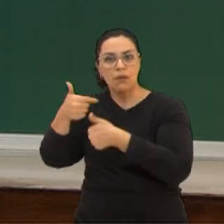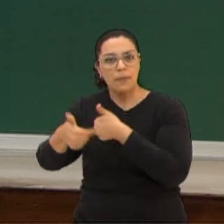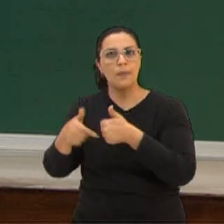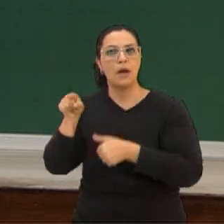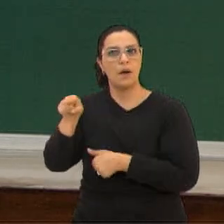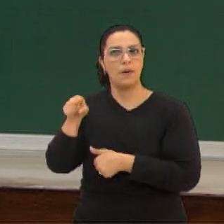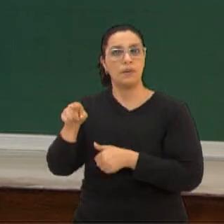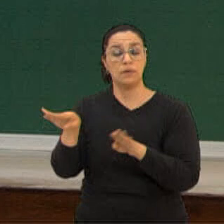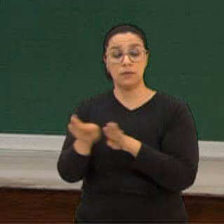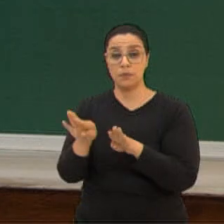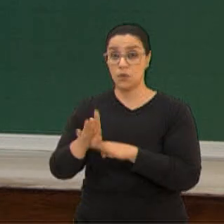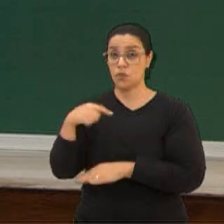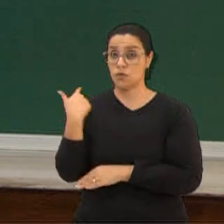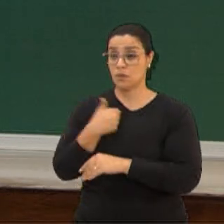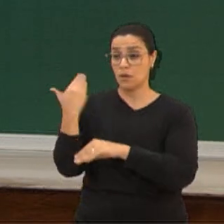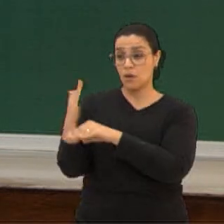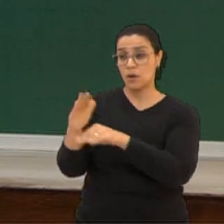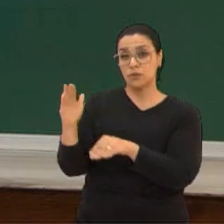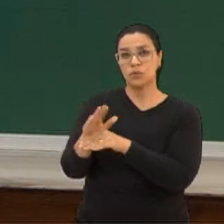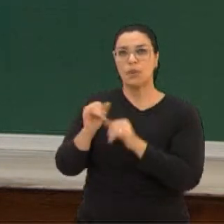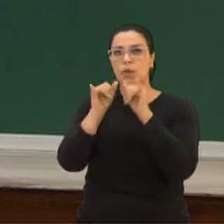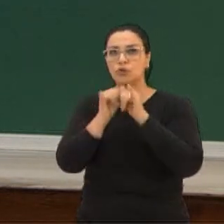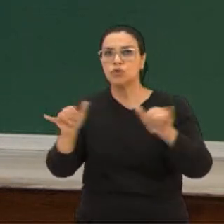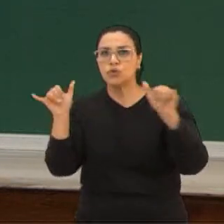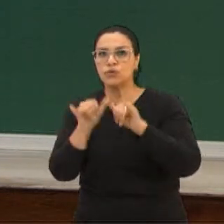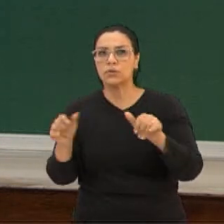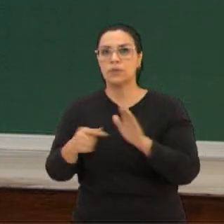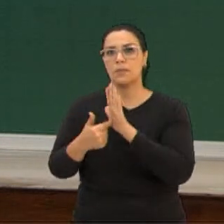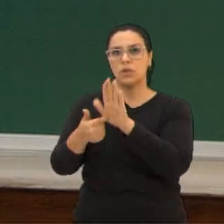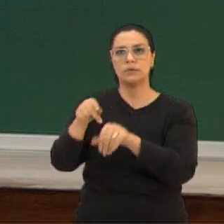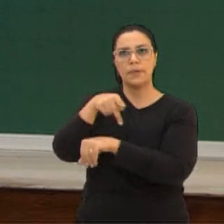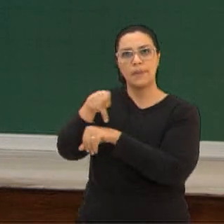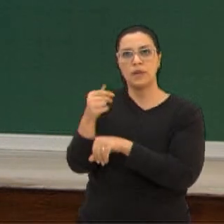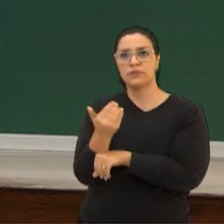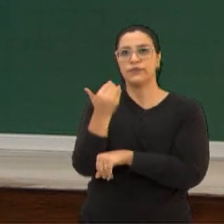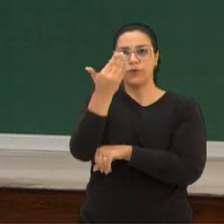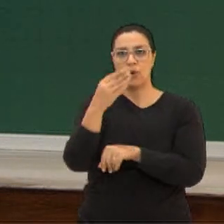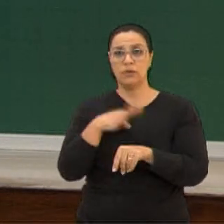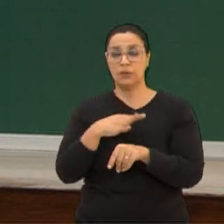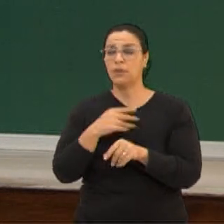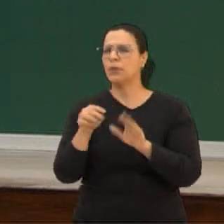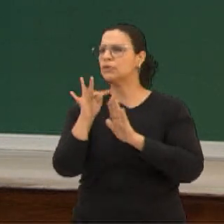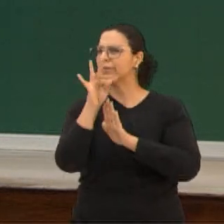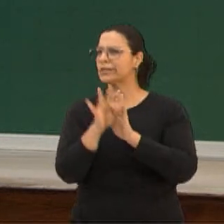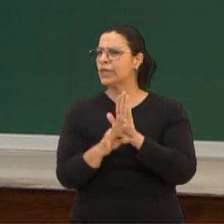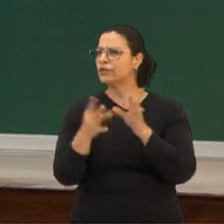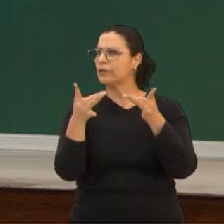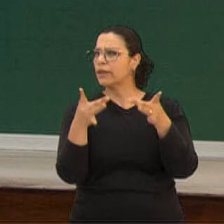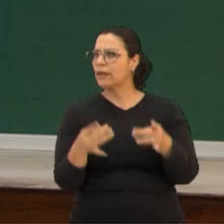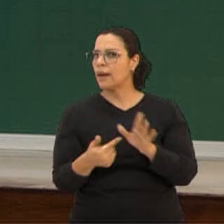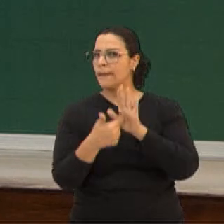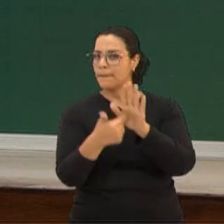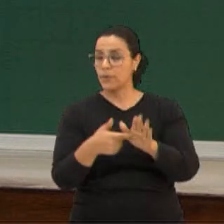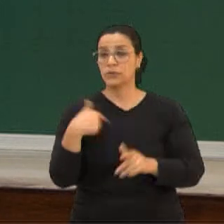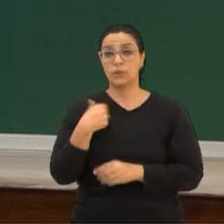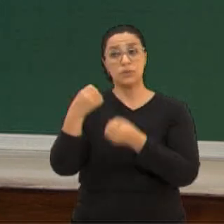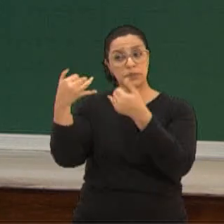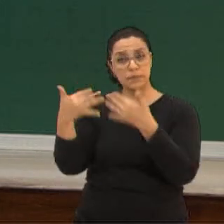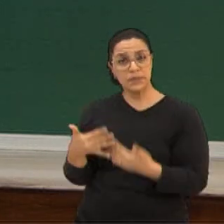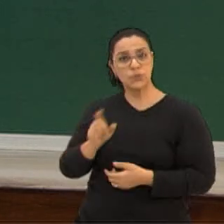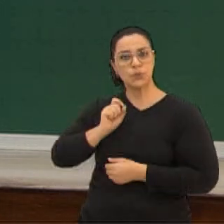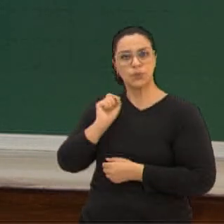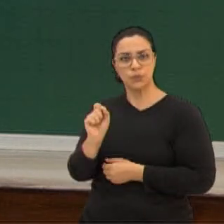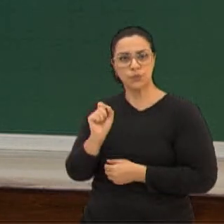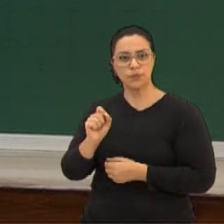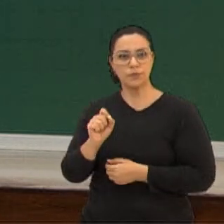trabalham, e isso também contribui para a divulgação do país. Então perceba todo o enredo que ele traz. Então ele está nos